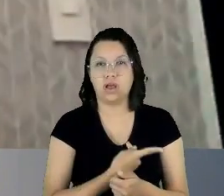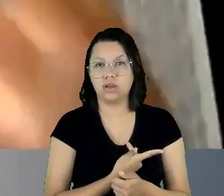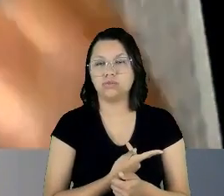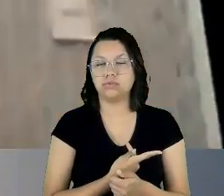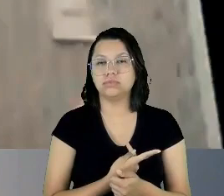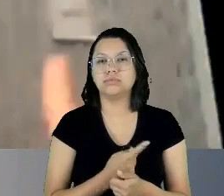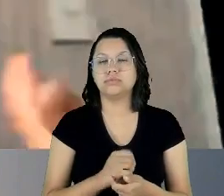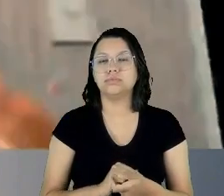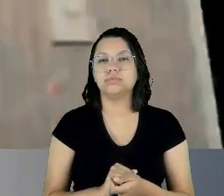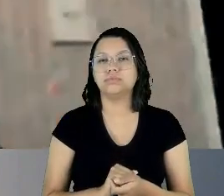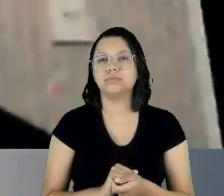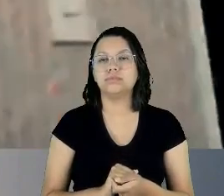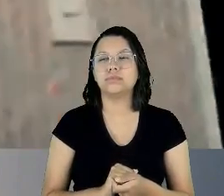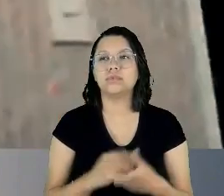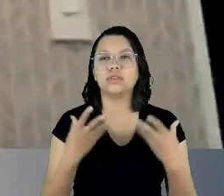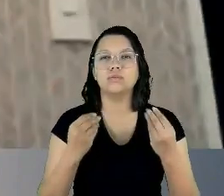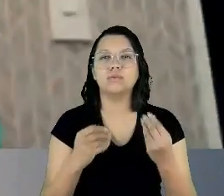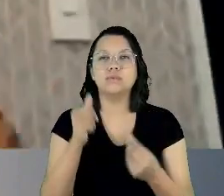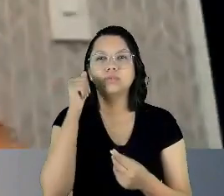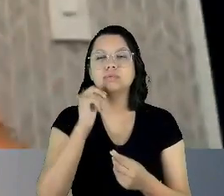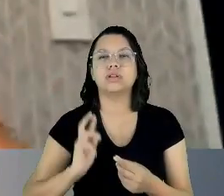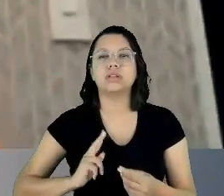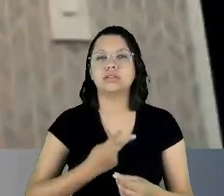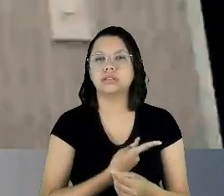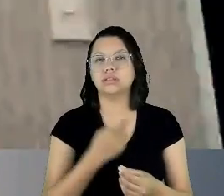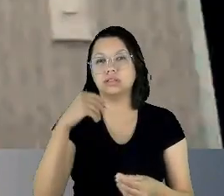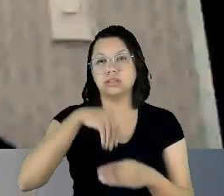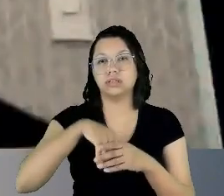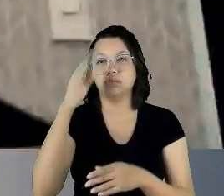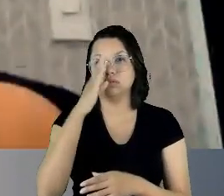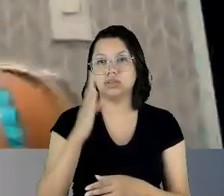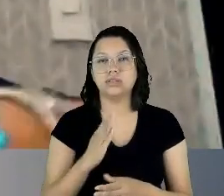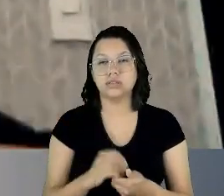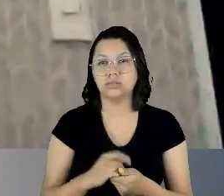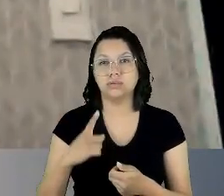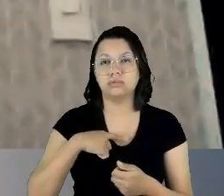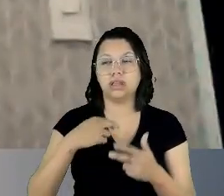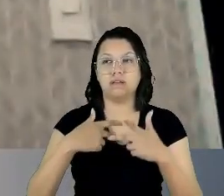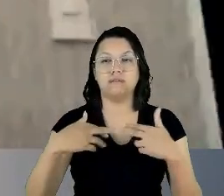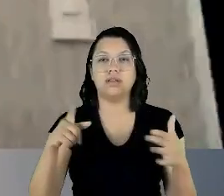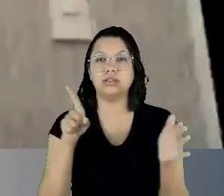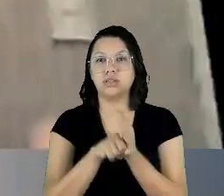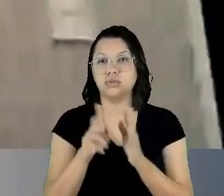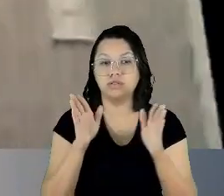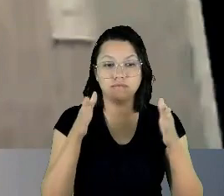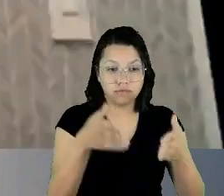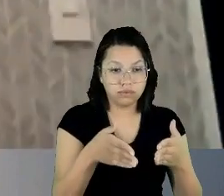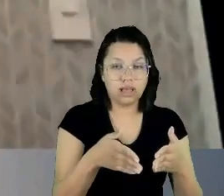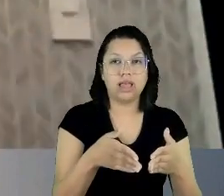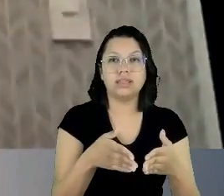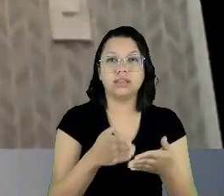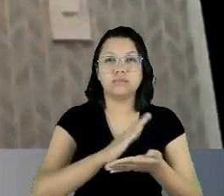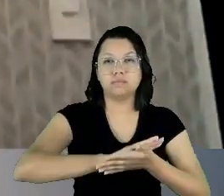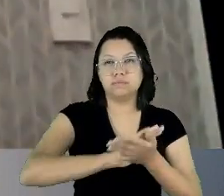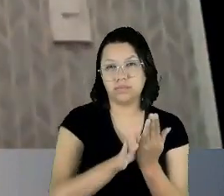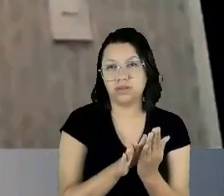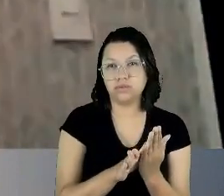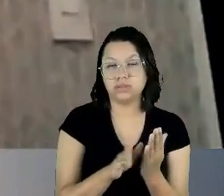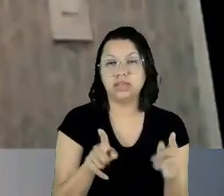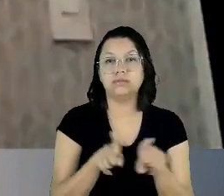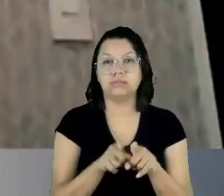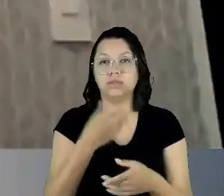então eu sou uma pessoa trans, e como muitas mulheres trans no Brasil, eu passo por uma série de questões focadas na transfobia, além do